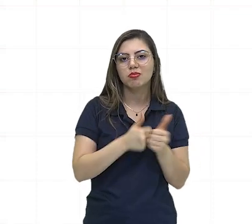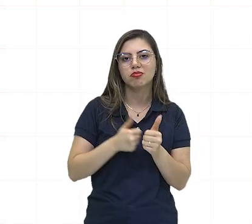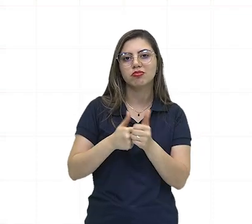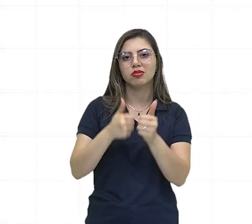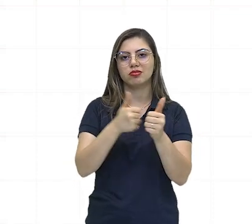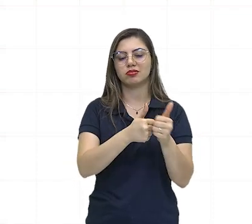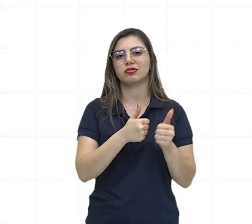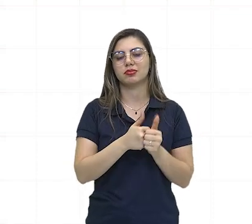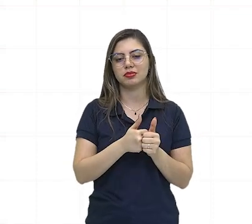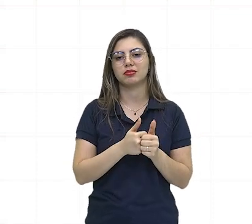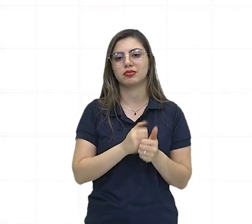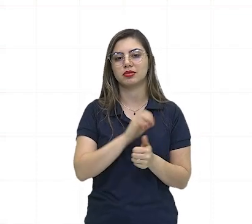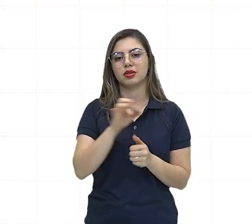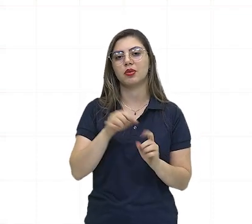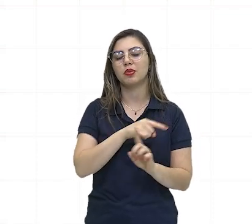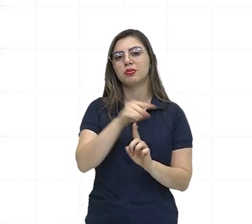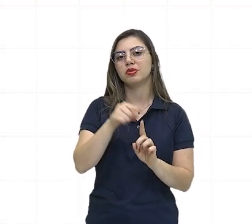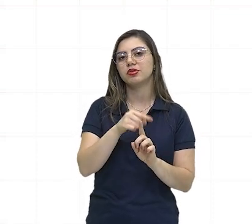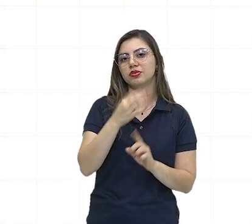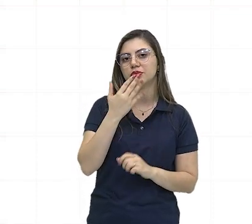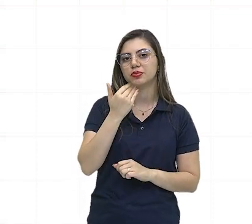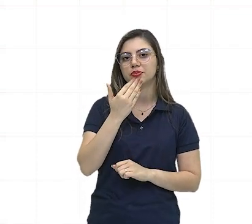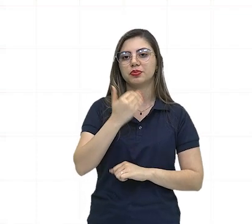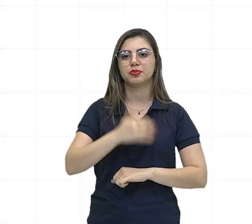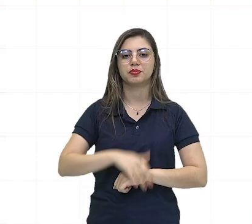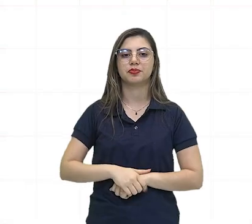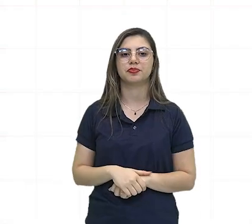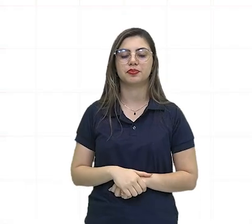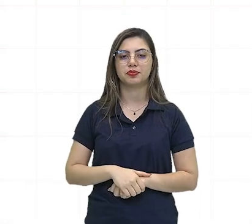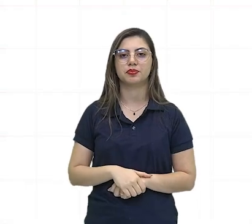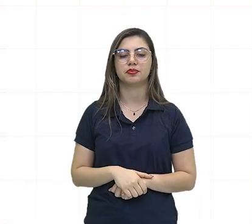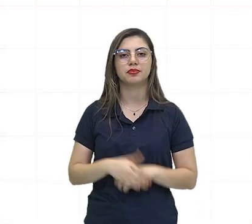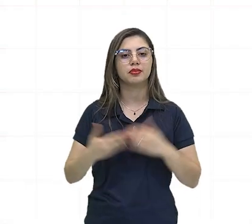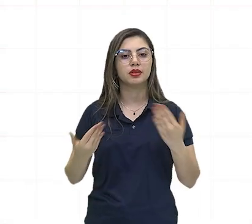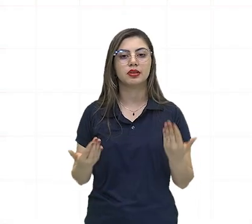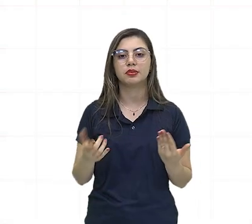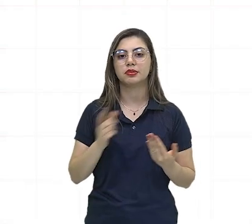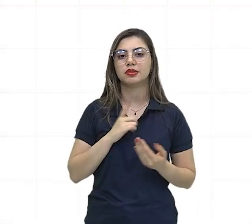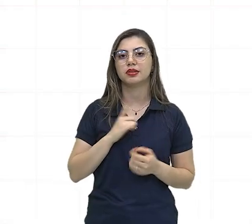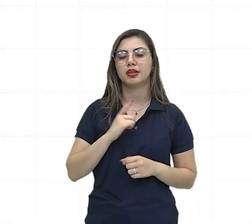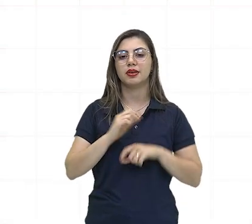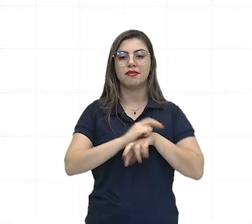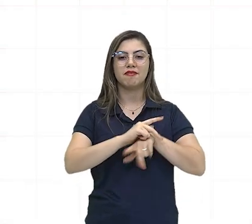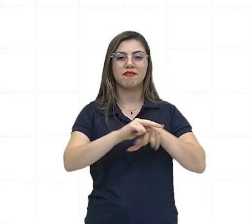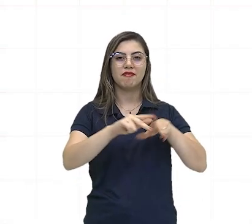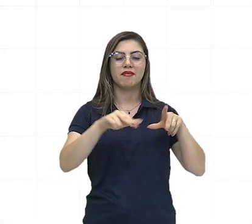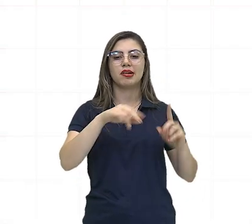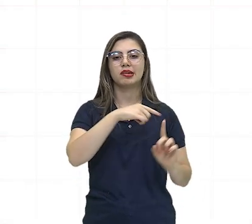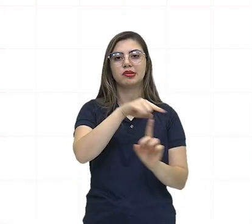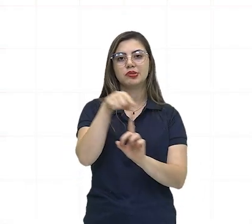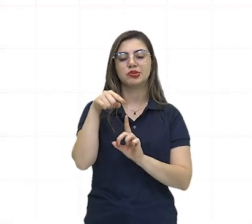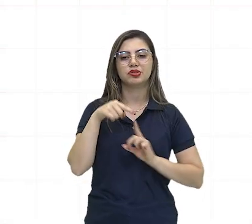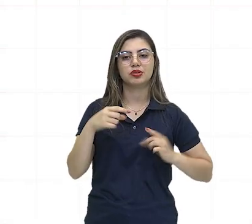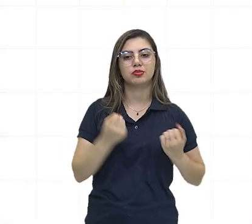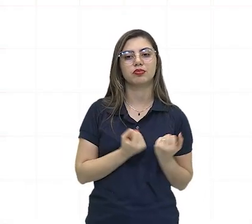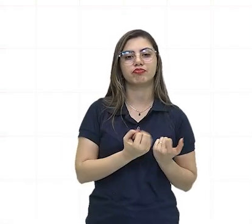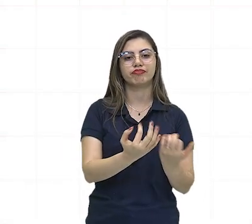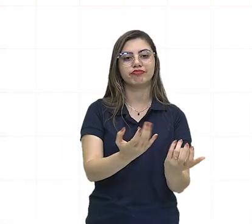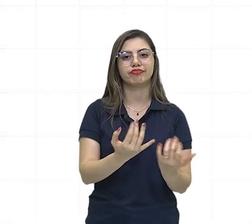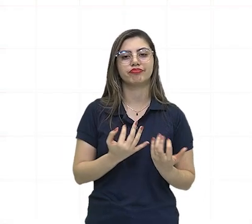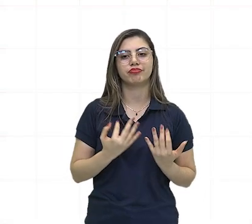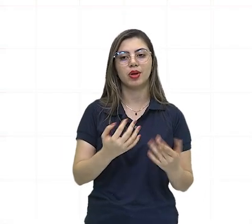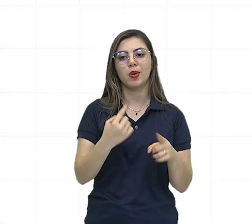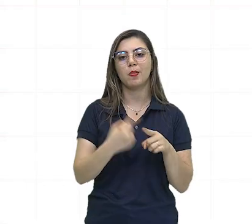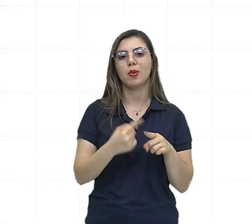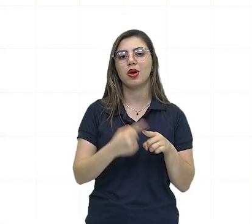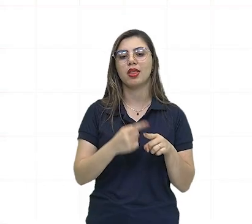locais, principalmente para alimentação. Então, nós vamos ter uma diversidade maior de cultivos por meio